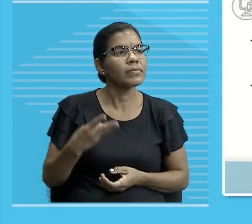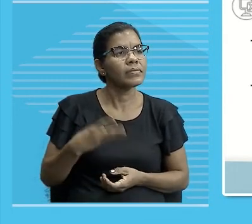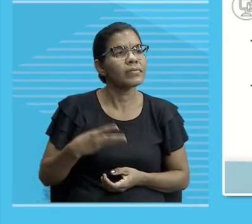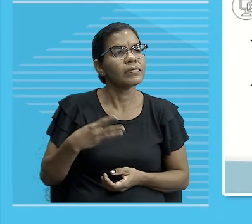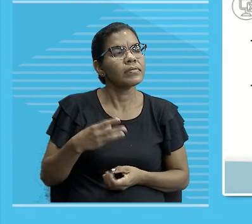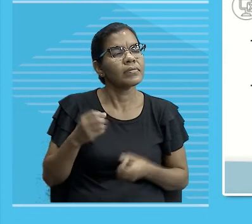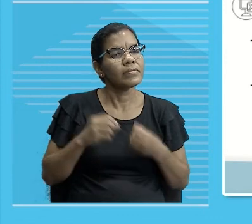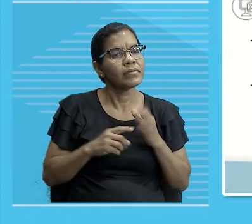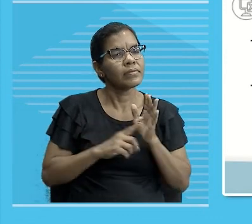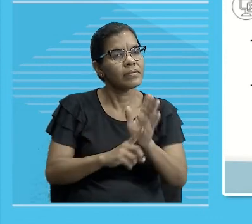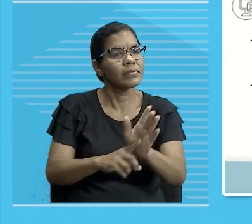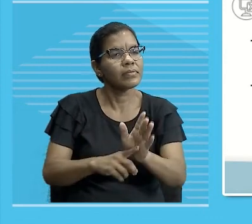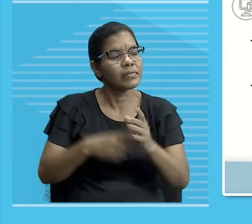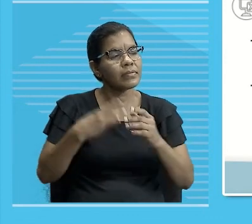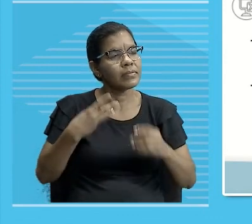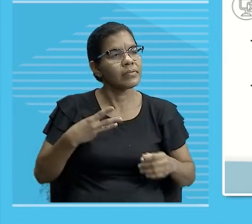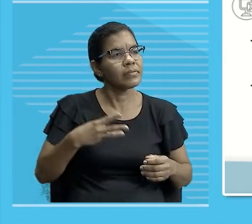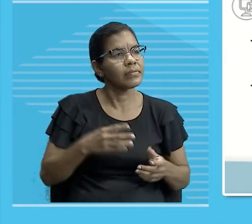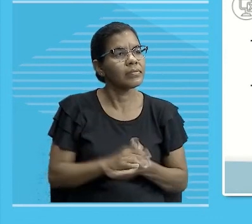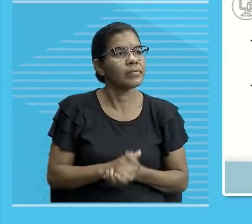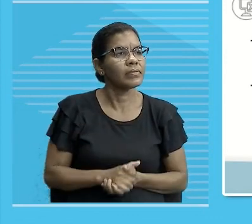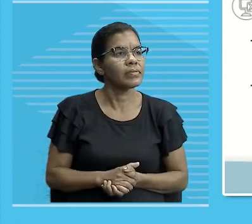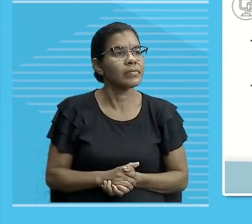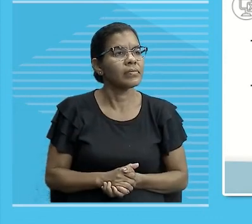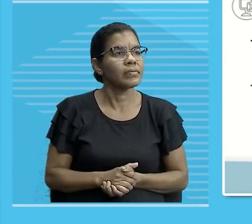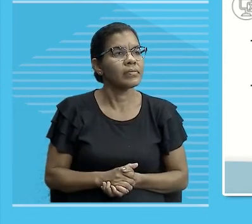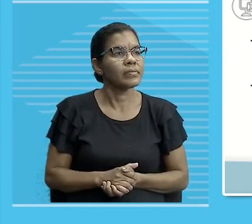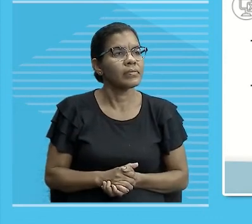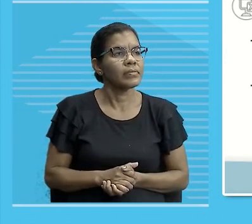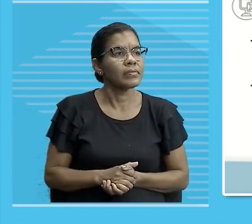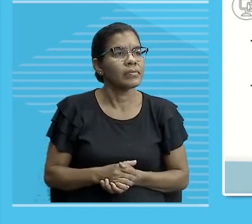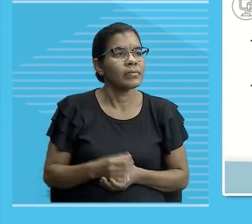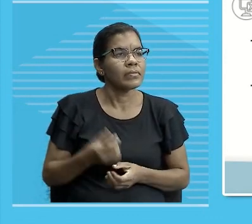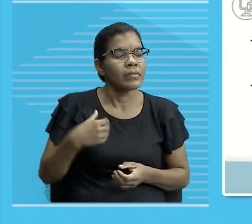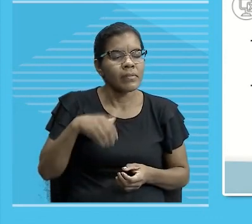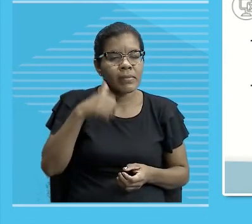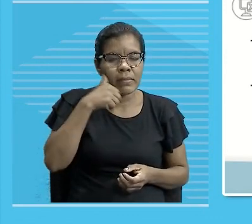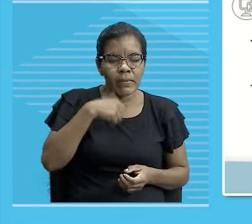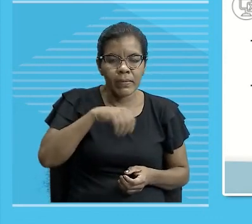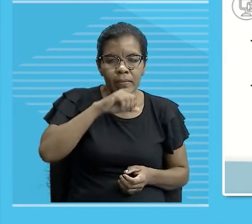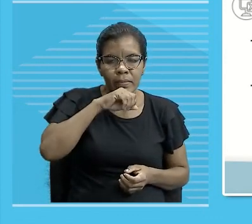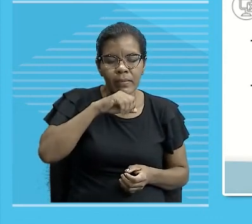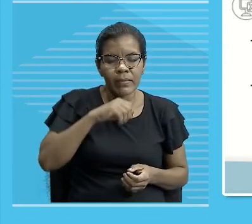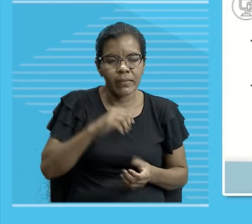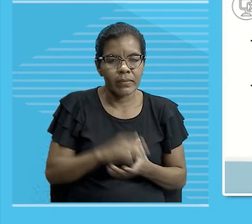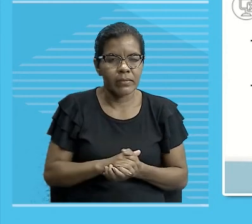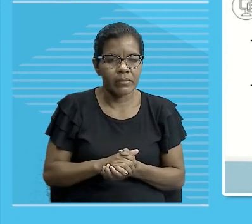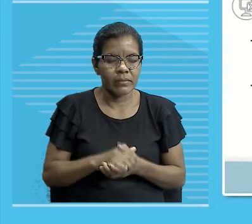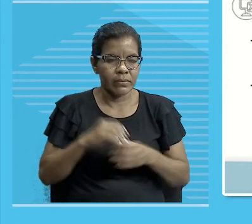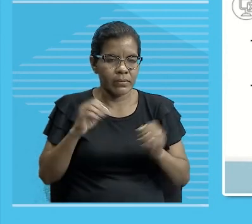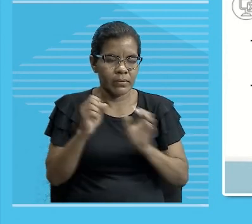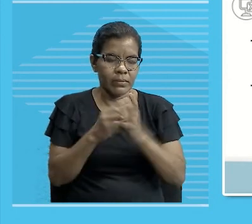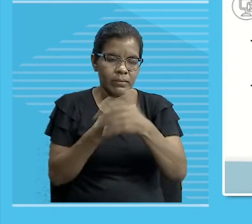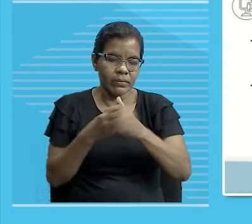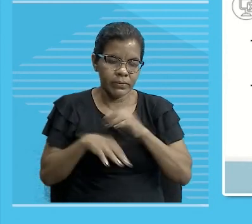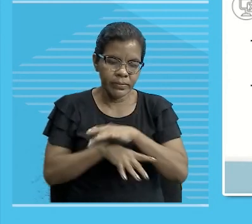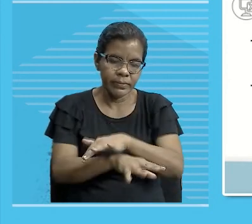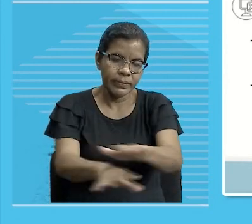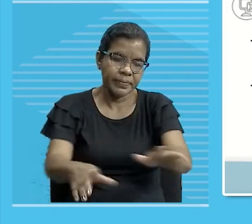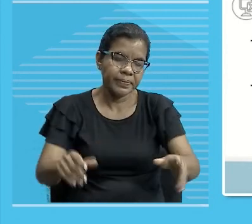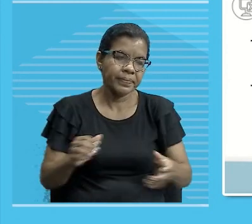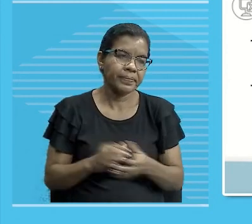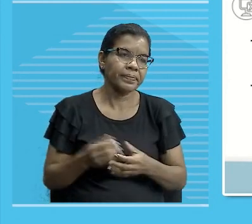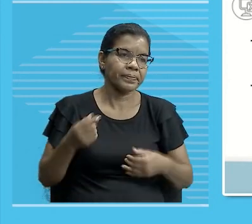Cite 3 ocorrências com as mães durante a pandemia de Covid-19